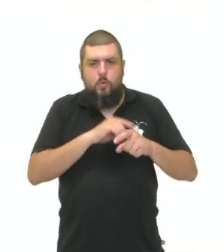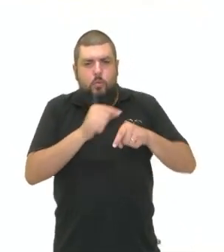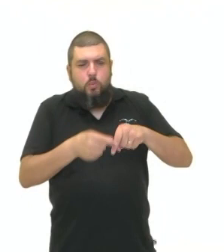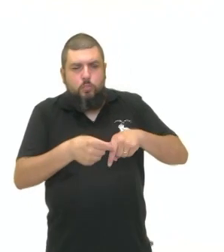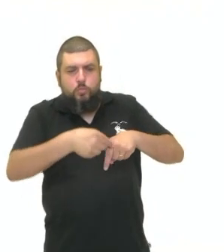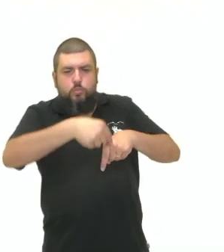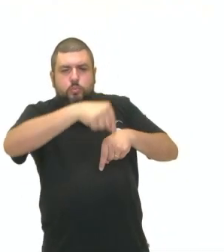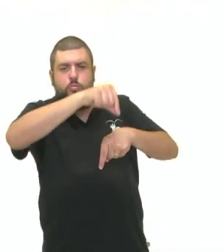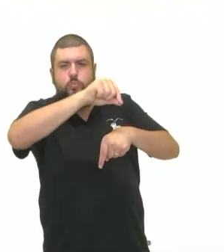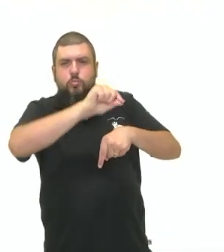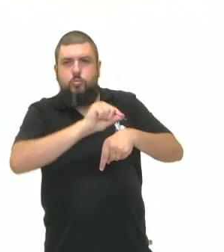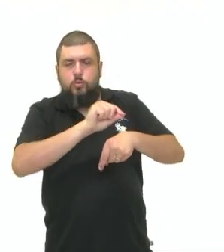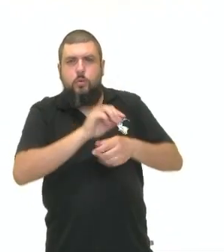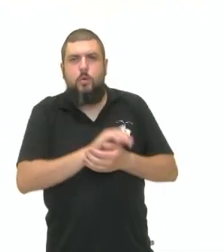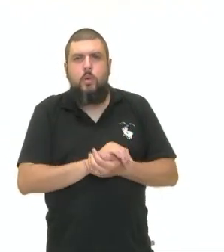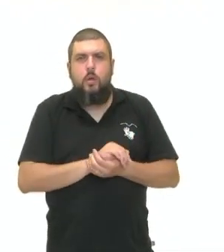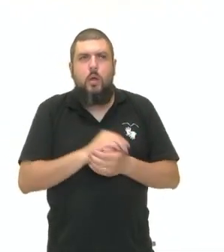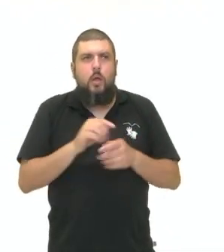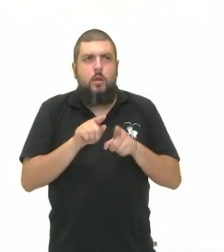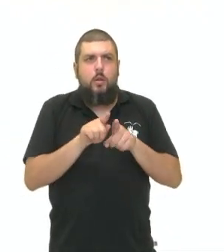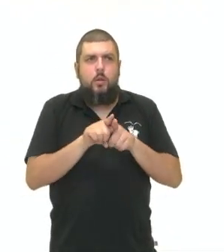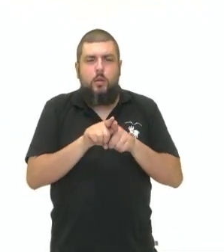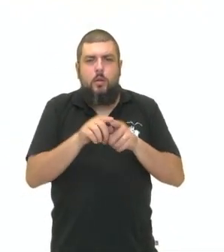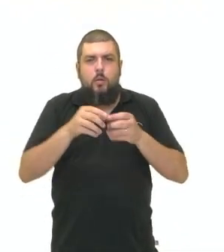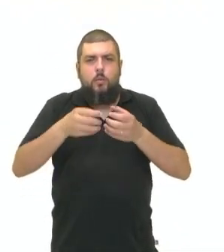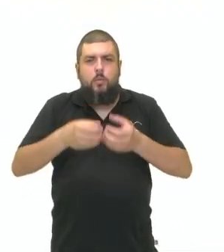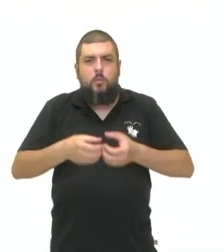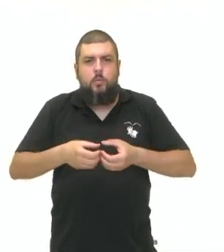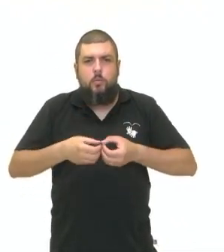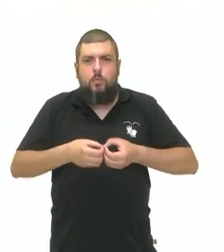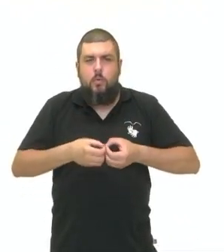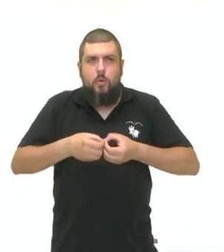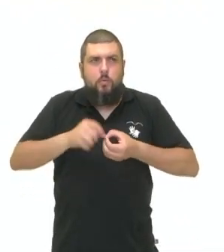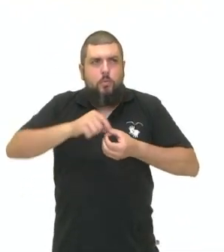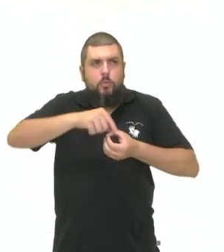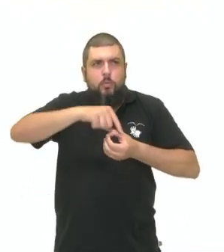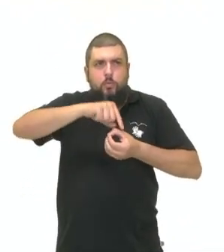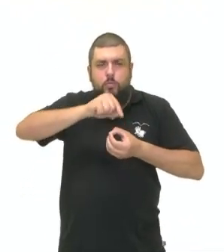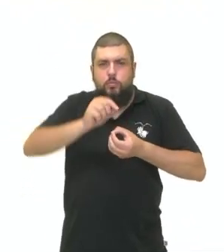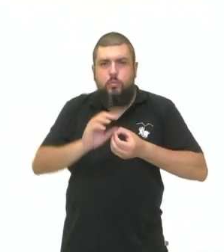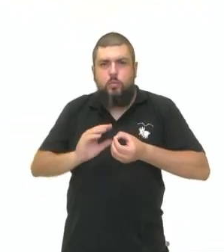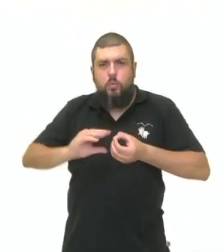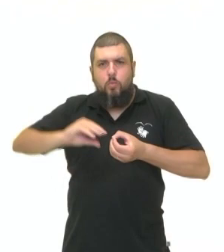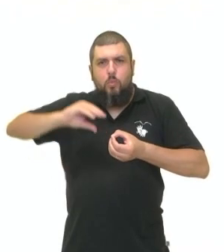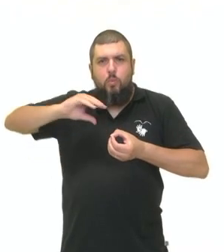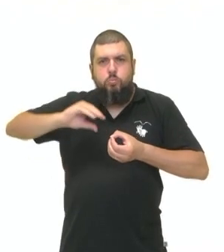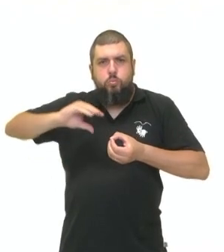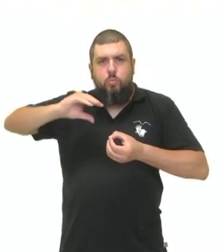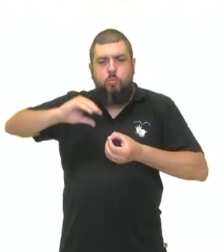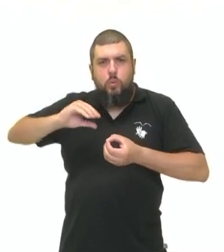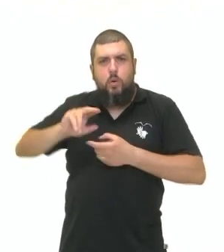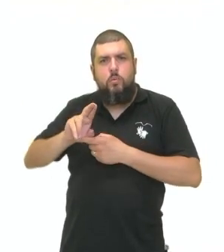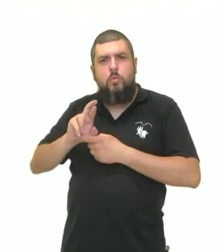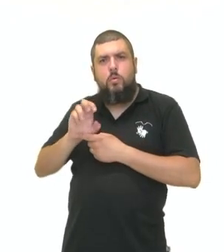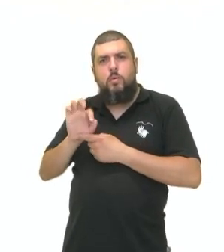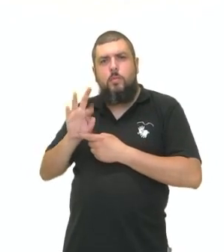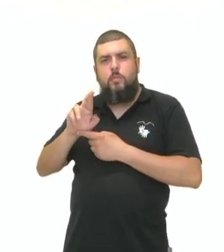a vesícula seminal, a próstata, glândula bulboretral e a uretra.